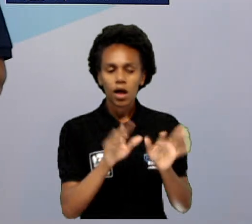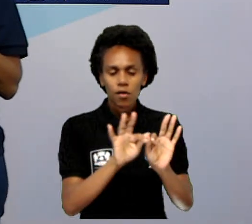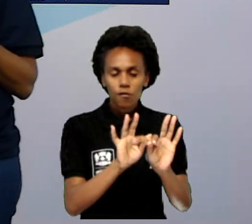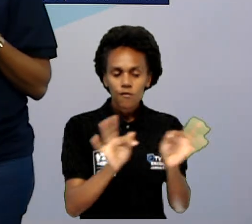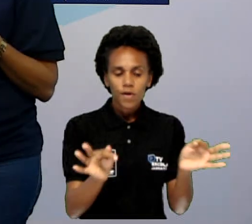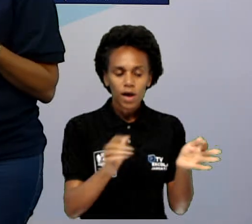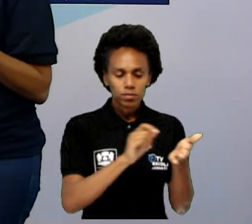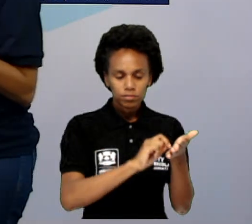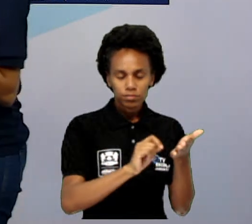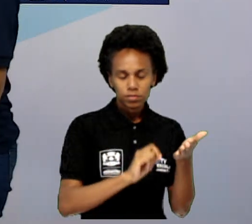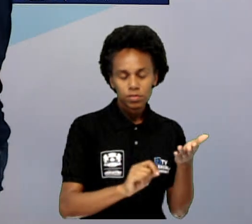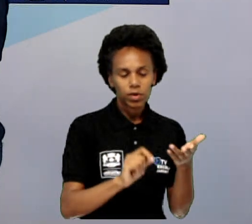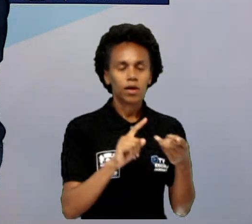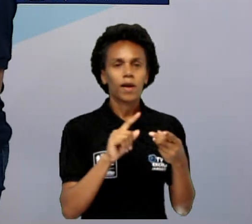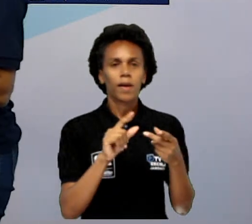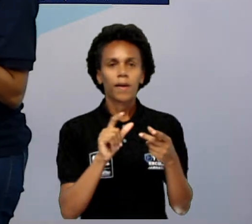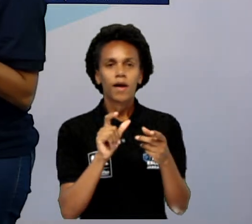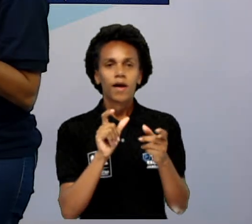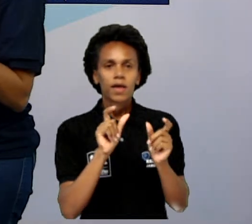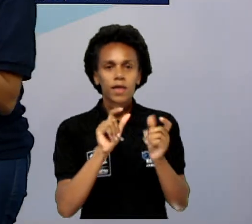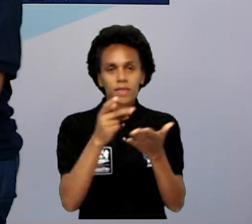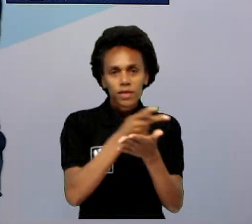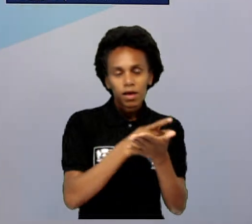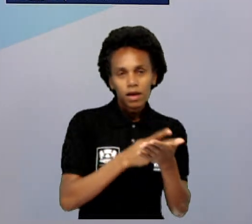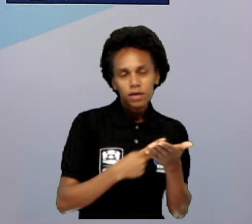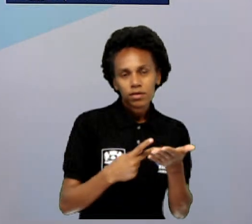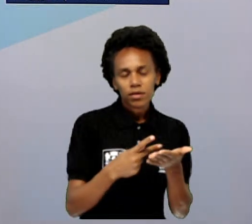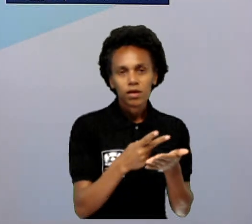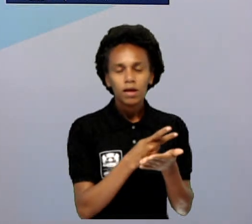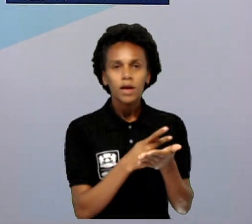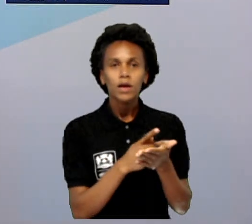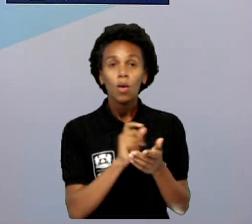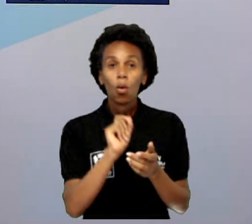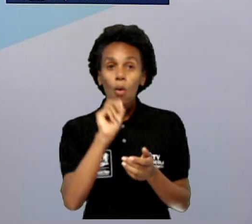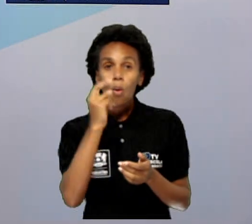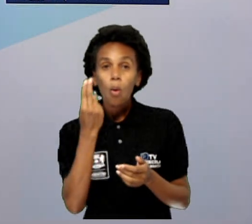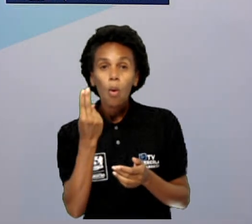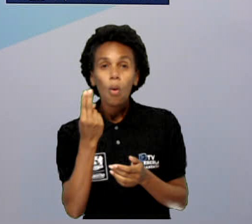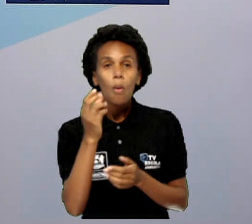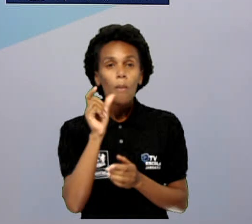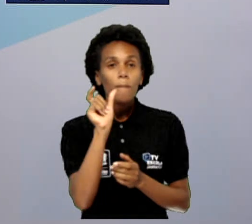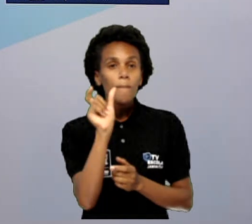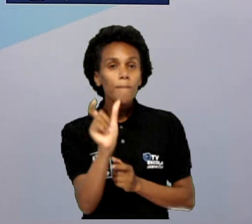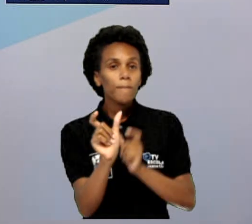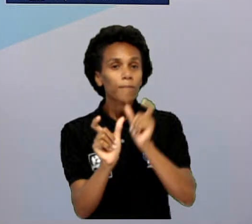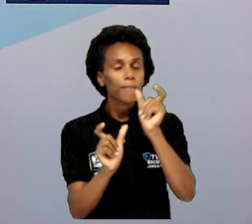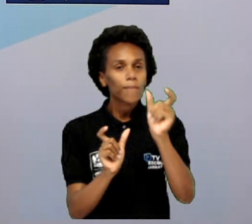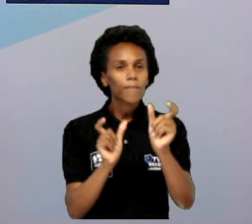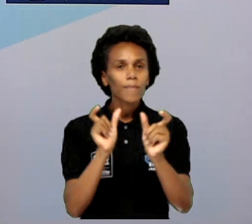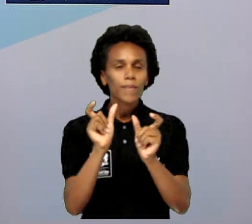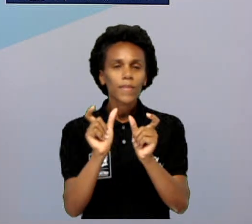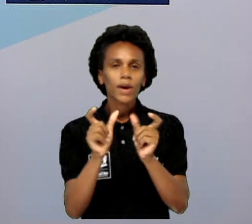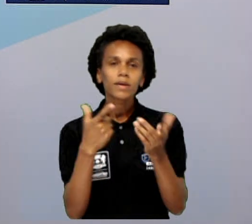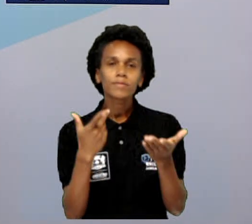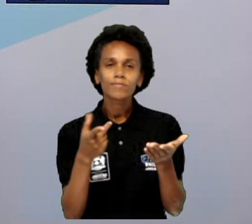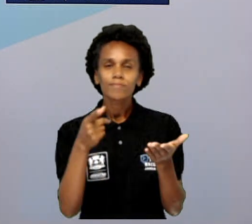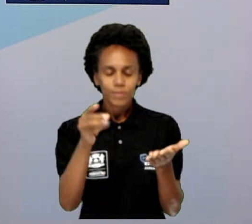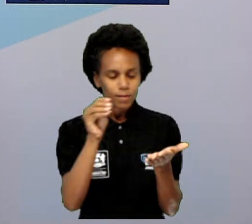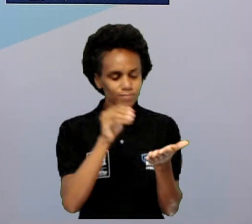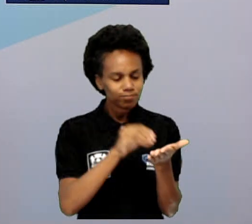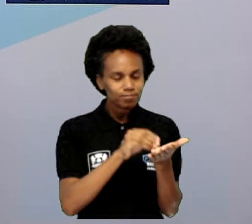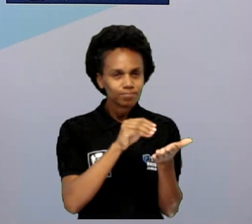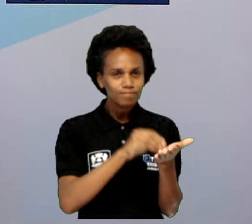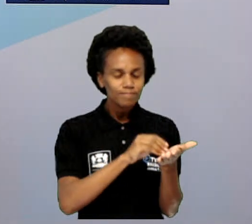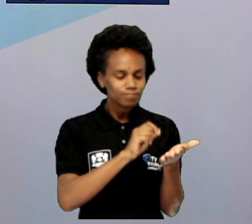desenho, tá certo? E você vai registrar para que fique lá, ó, e você possa dizer, olha que